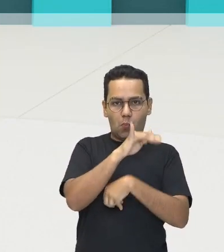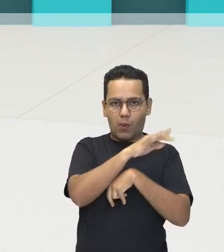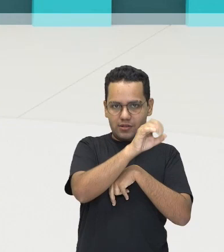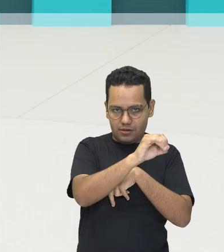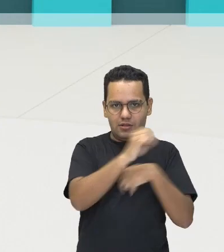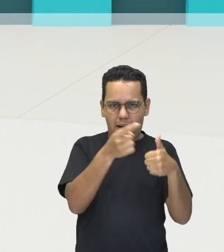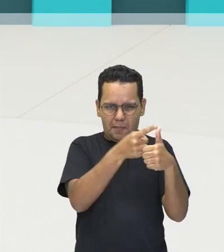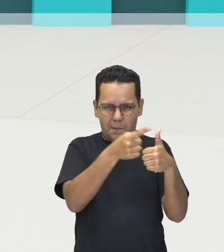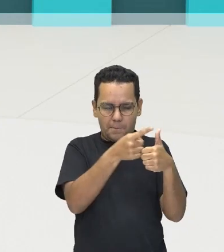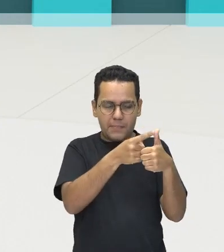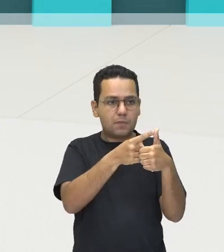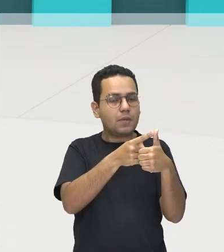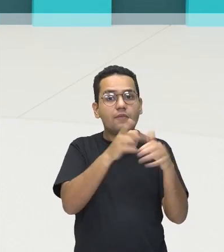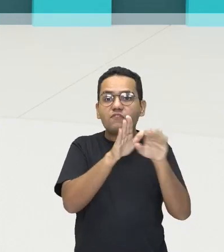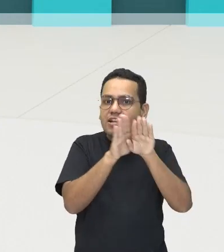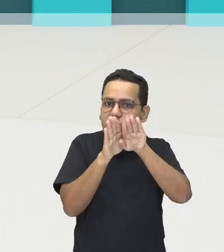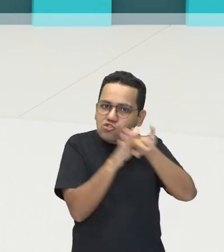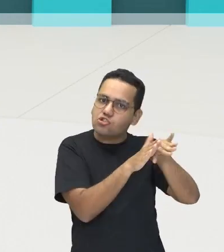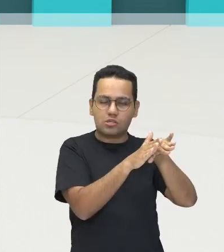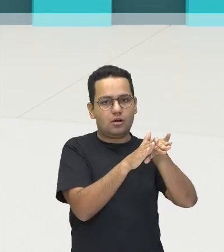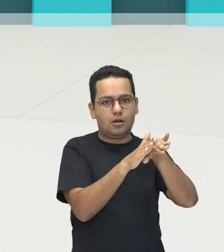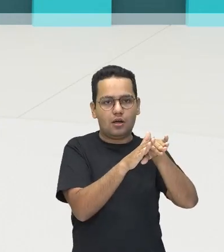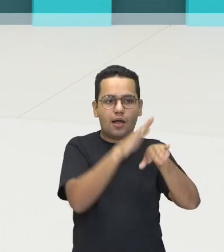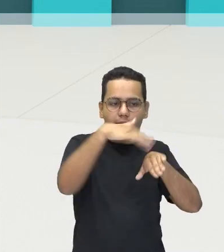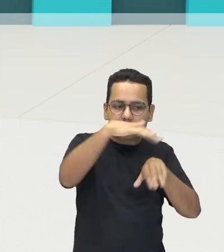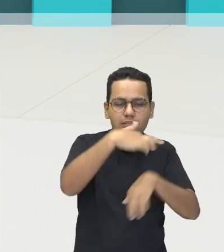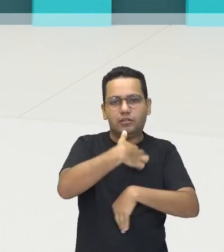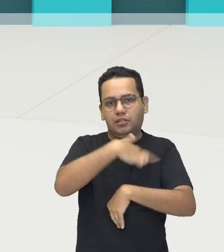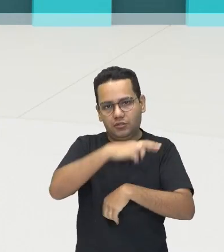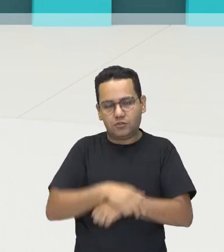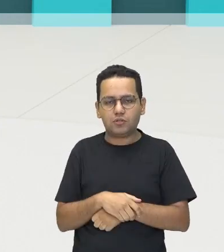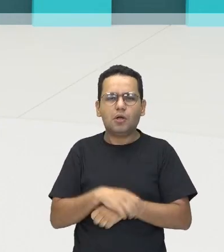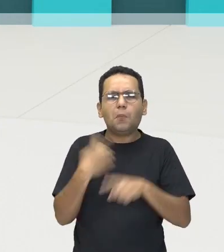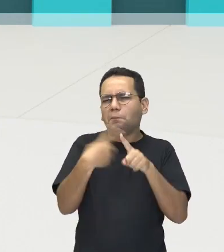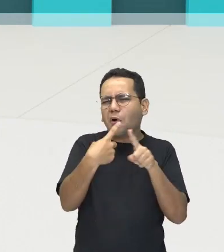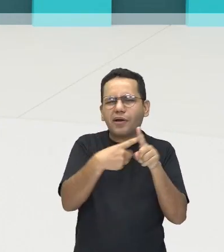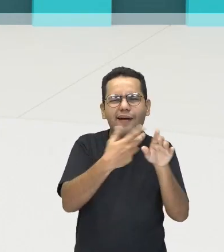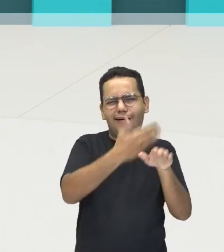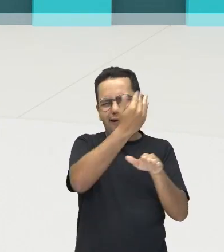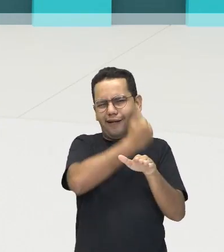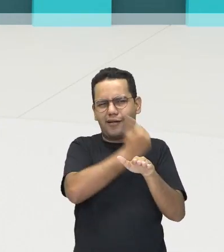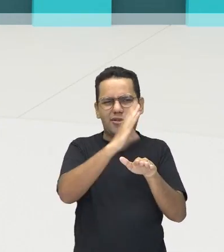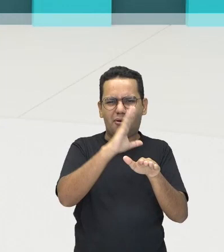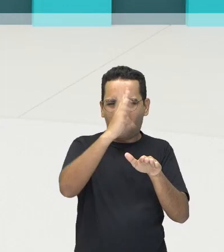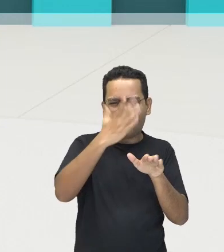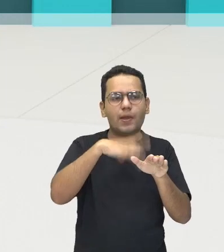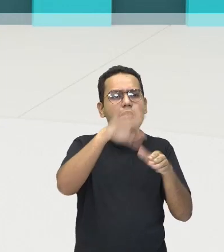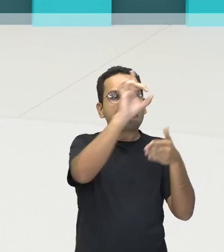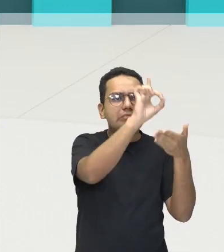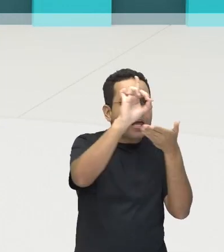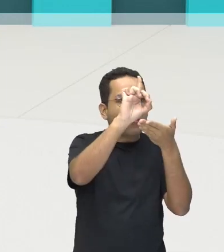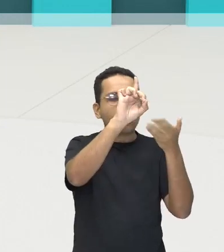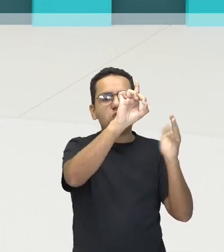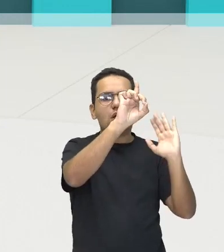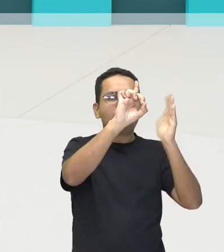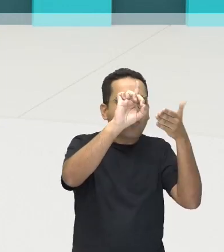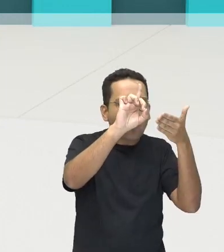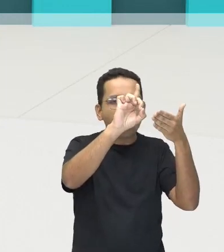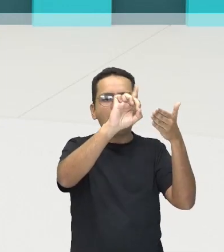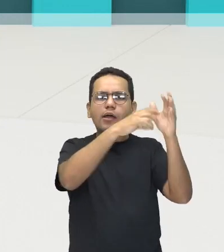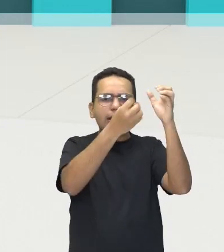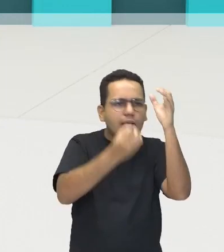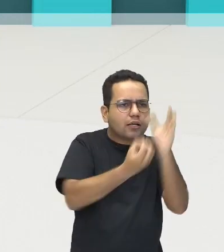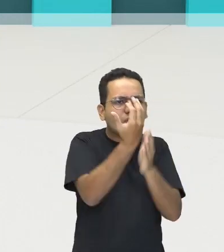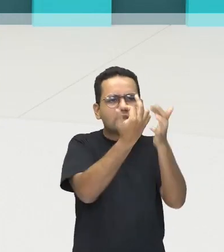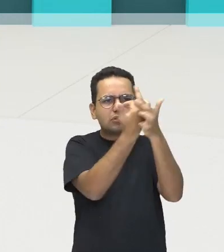religiosa em que Deus era o centro de todas as coisas. Então, se isso acontece, é porque Deus permitiu, é porque Deus fez. Depois